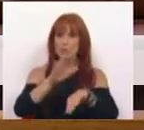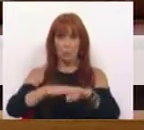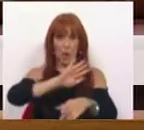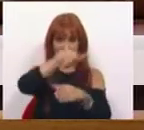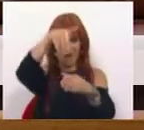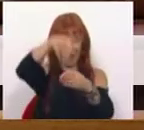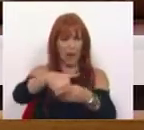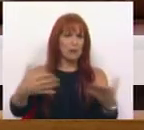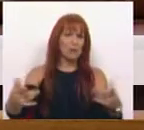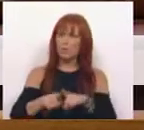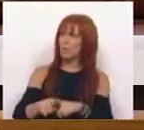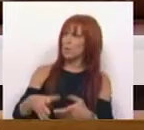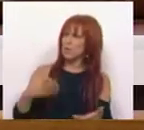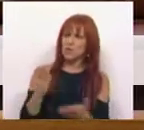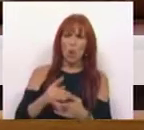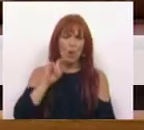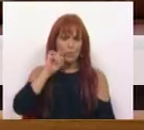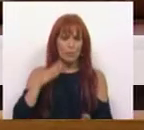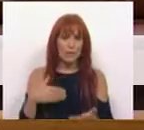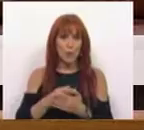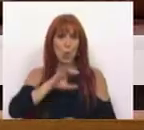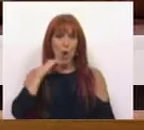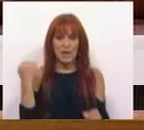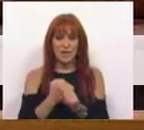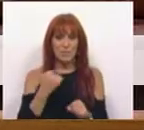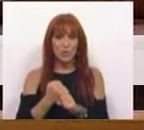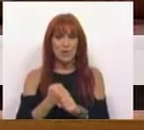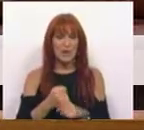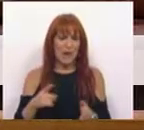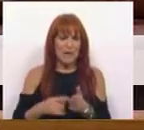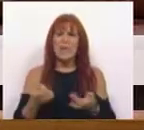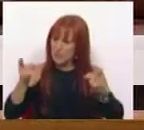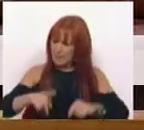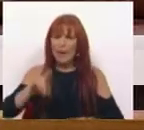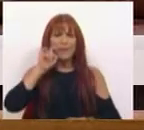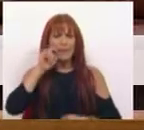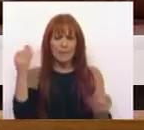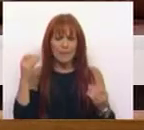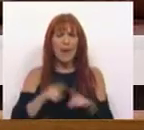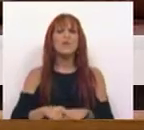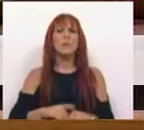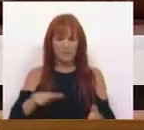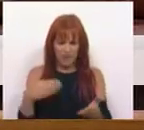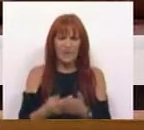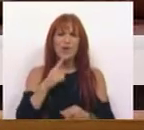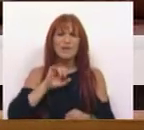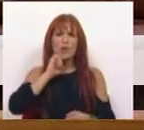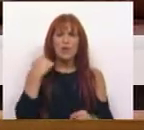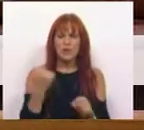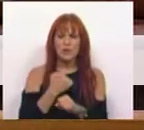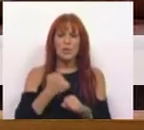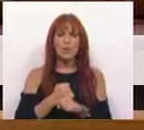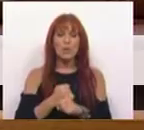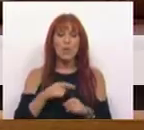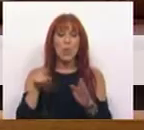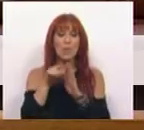ele abrangidos fiquem apenas cobertos pelo Código de Trabalho, e é necessário também garantir que seja reposto no Código de Trabalho